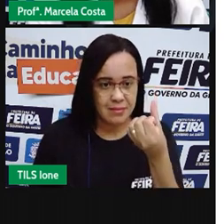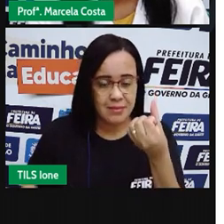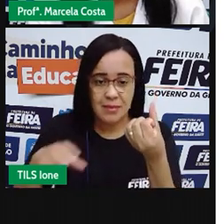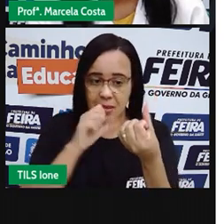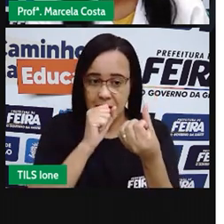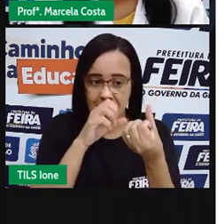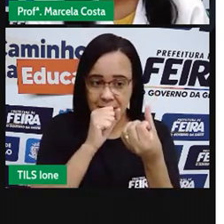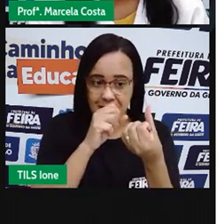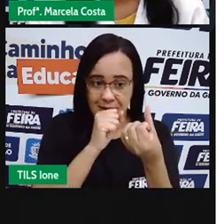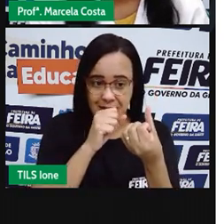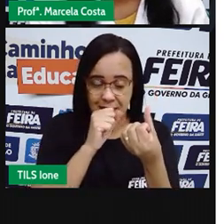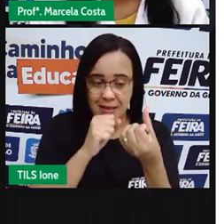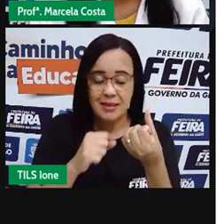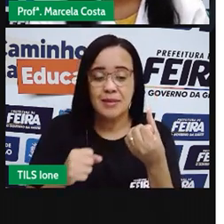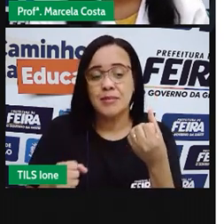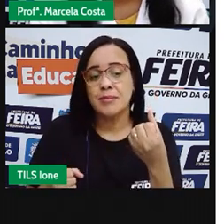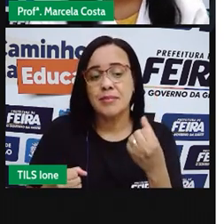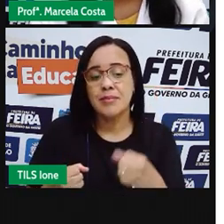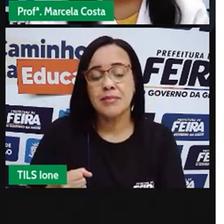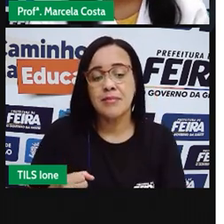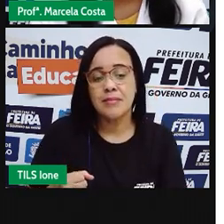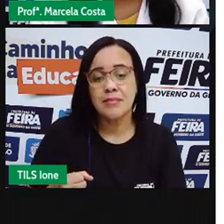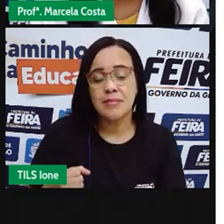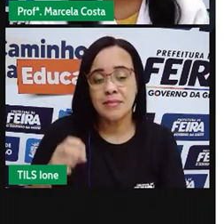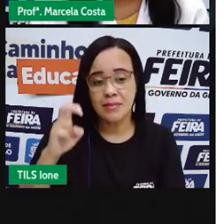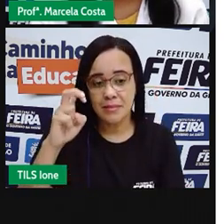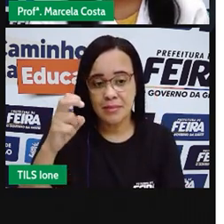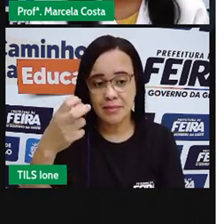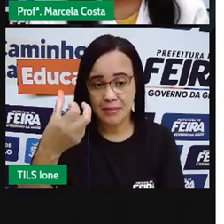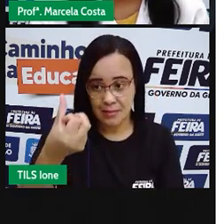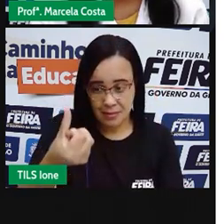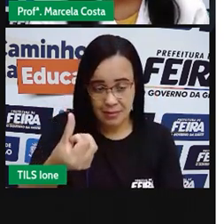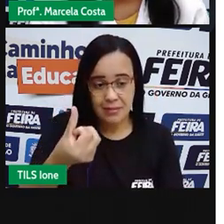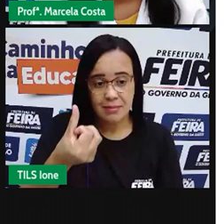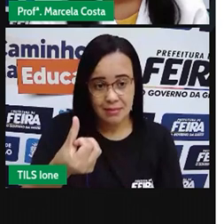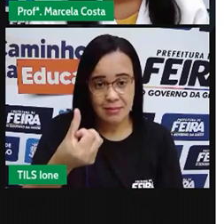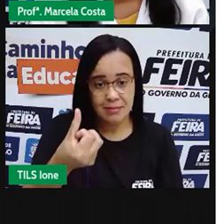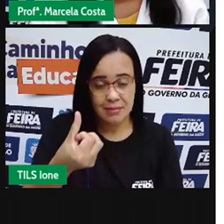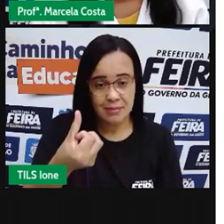Uma, duas, três, quatro, cinco, seis.